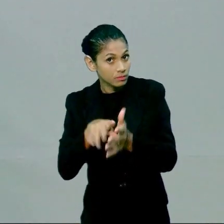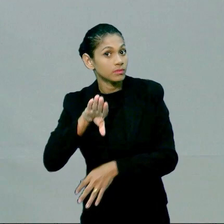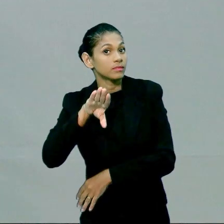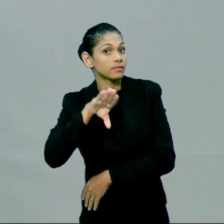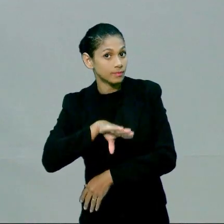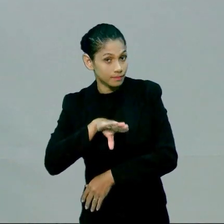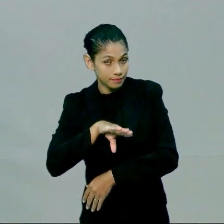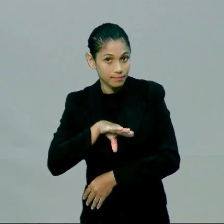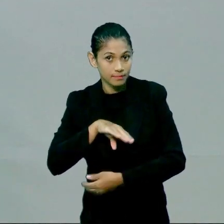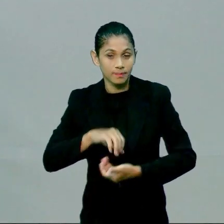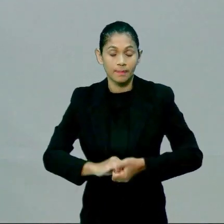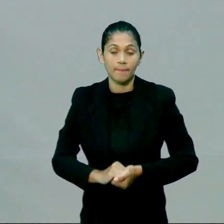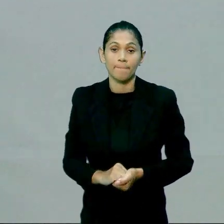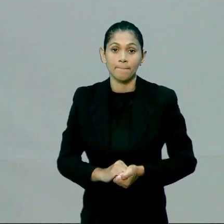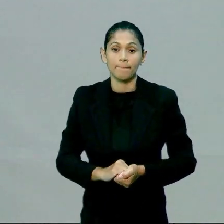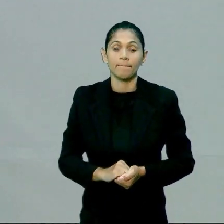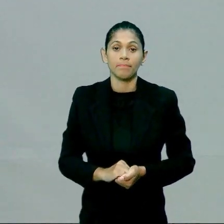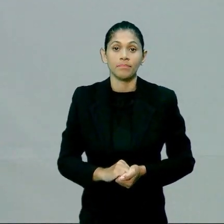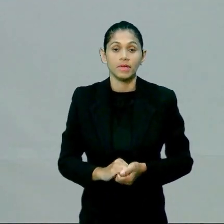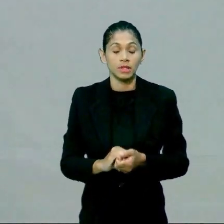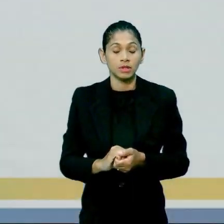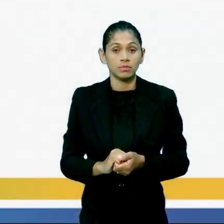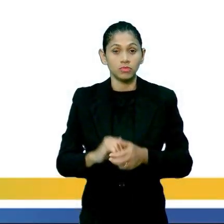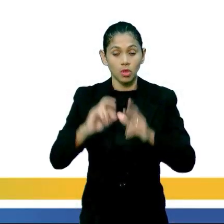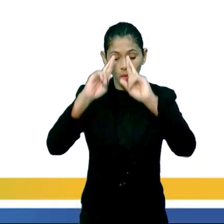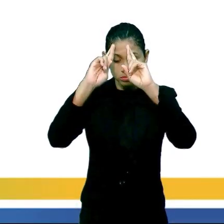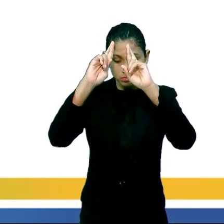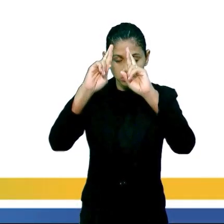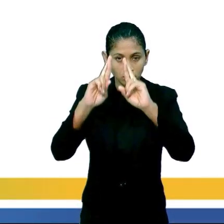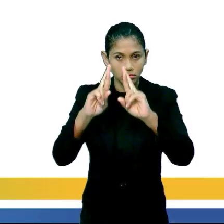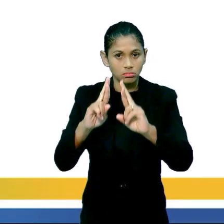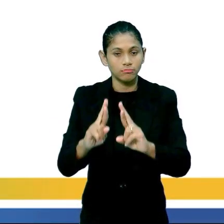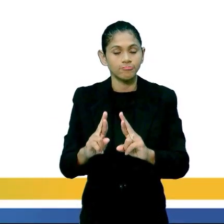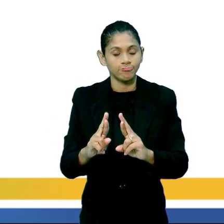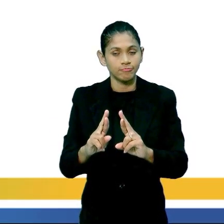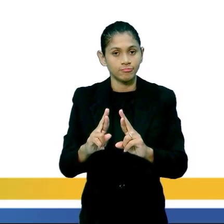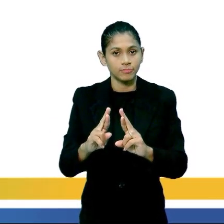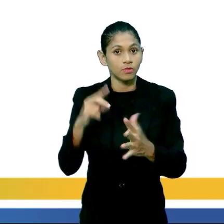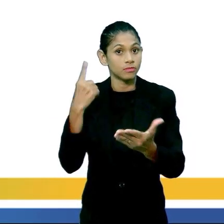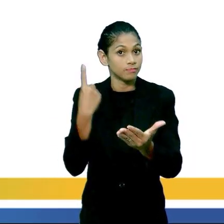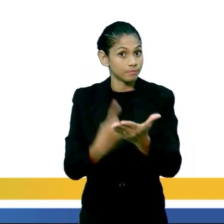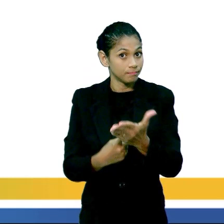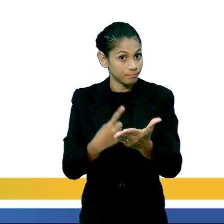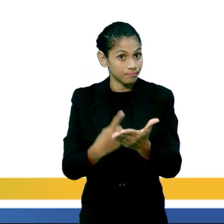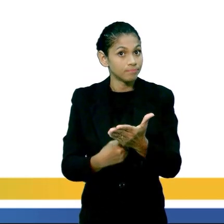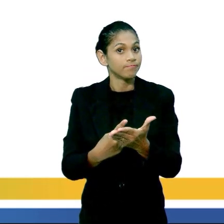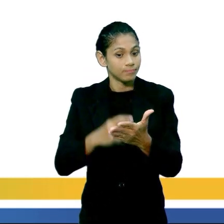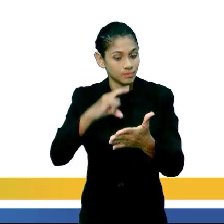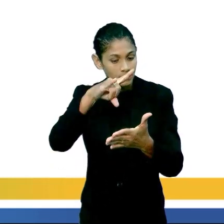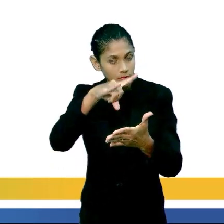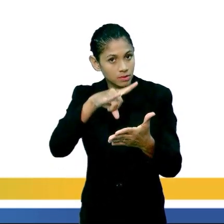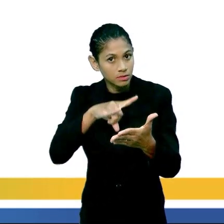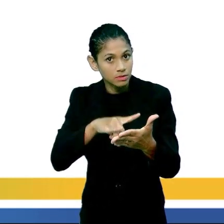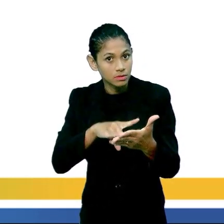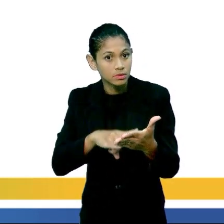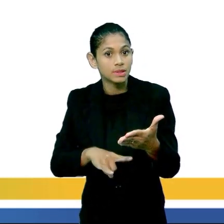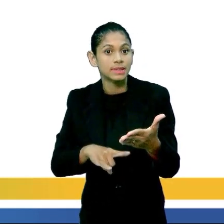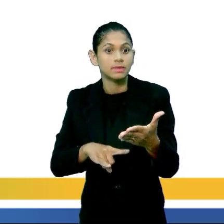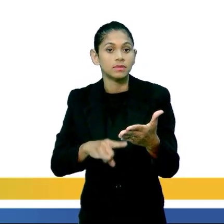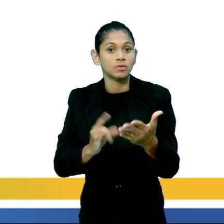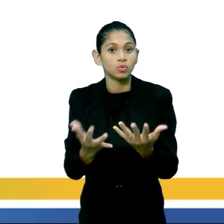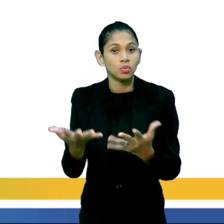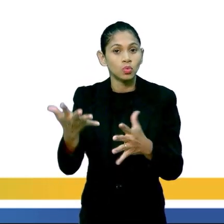colônia de Portugal, ele está submetido ao Pacto Colonial, que também é chamado de